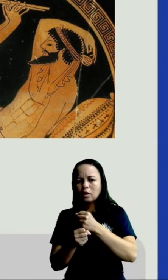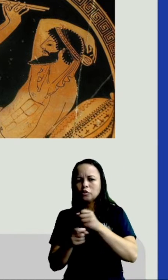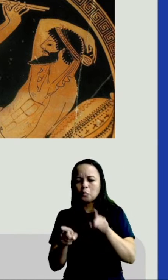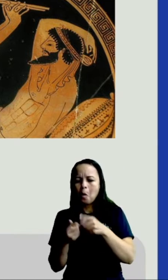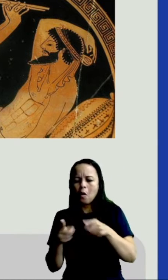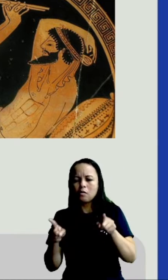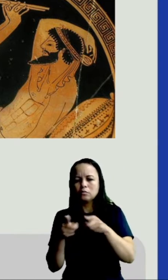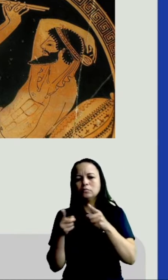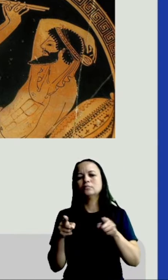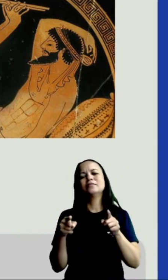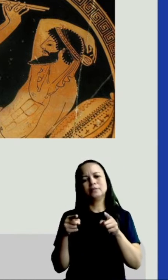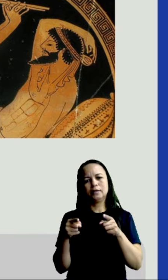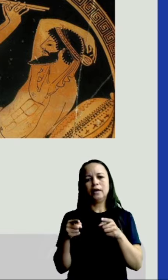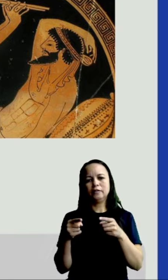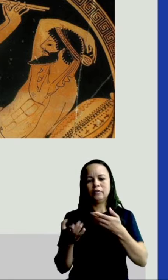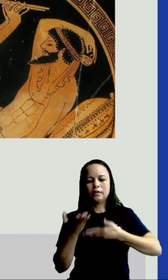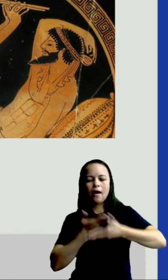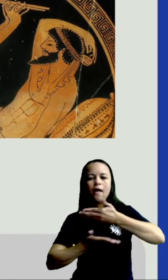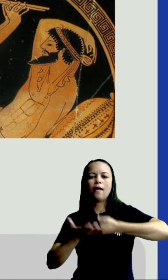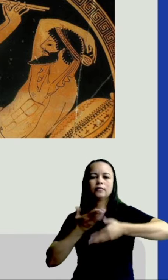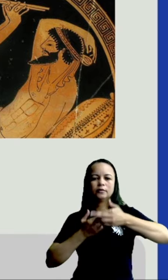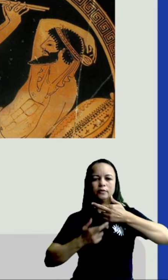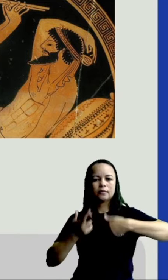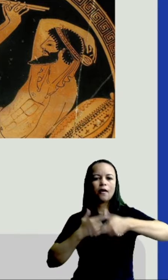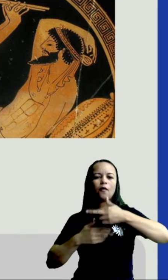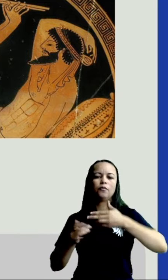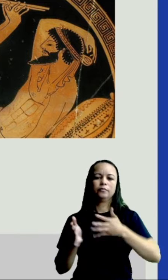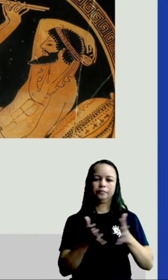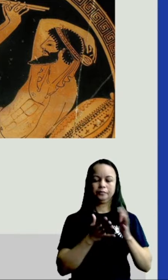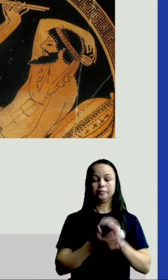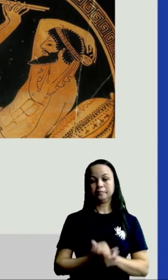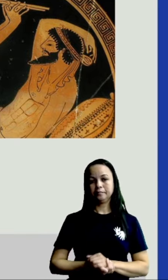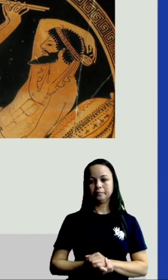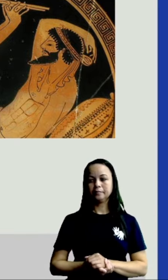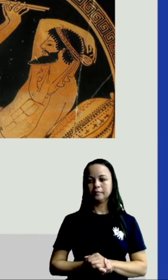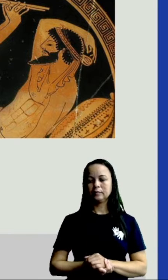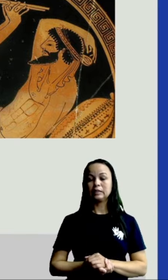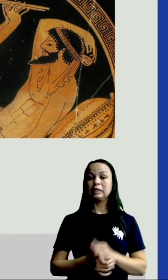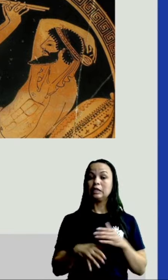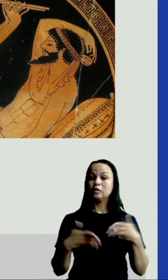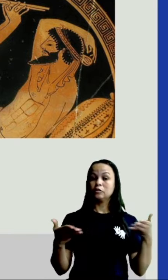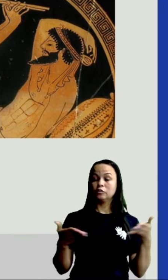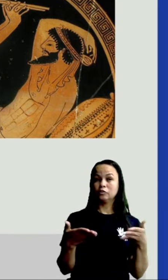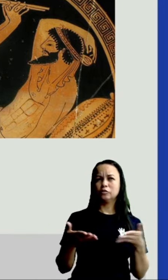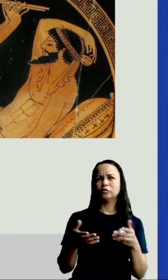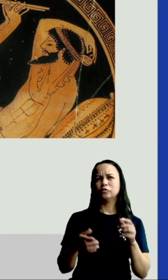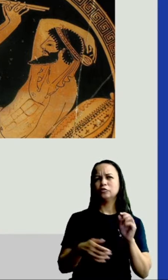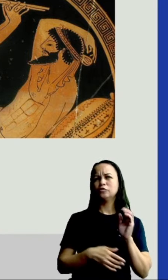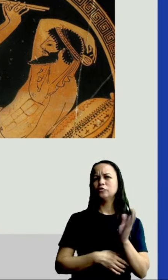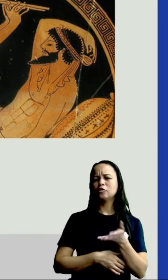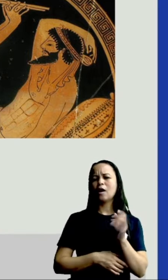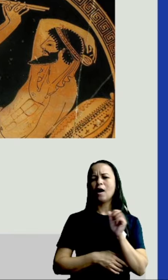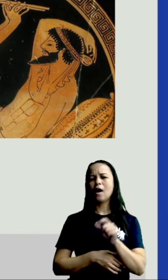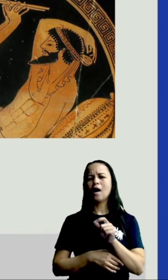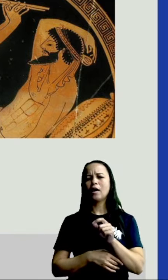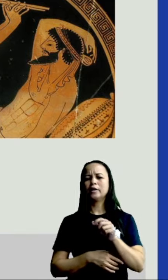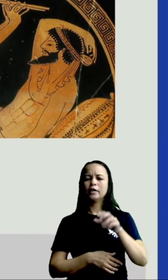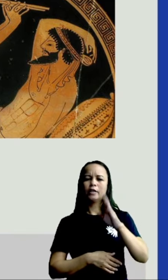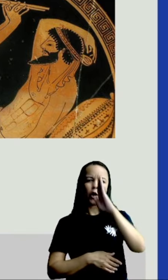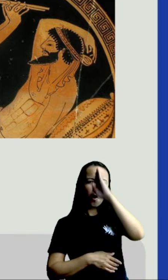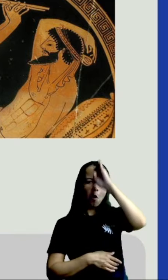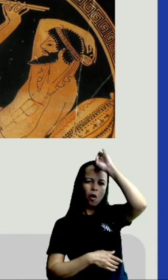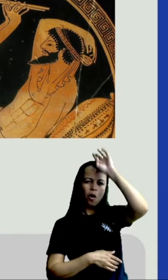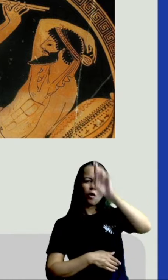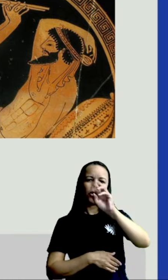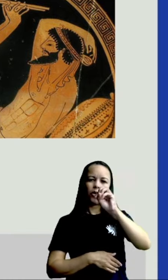com intervalos de notas musicais Tá certo e aí chá na em